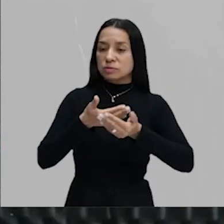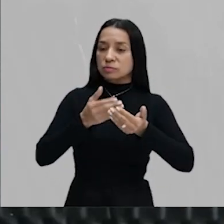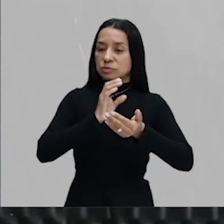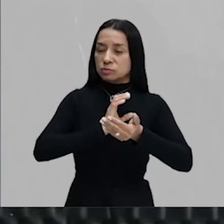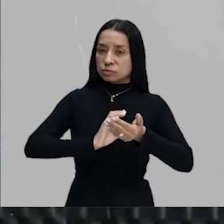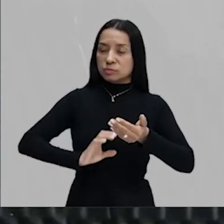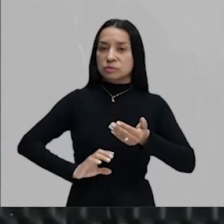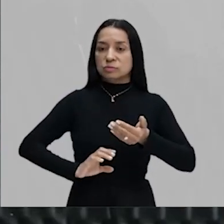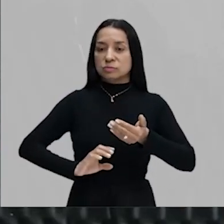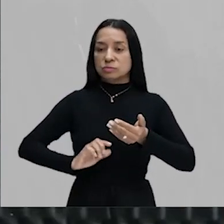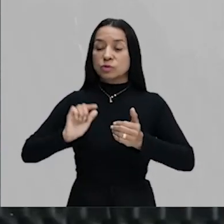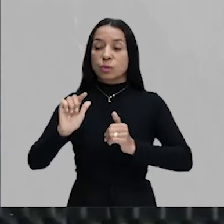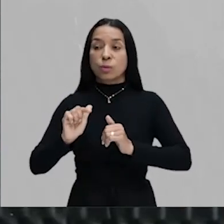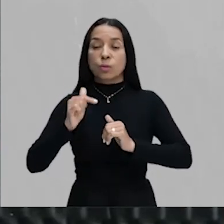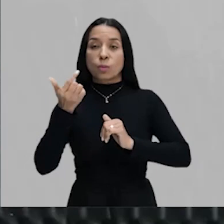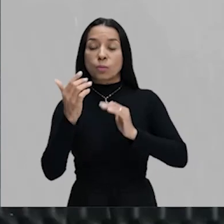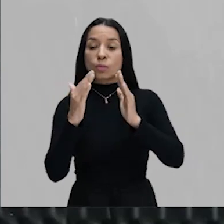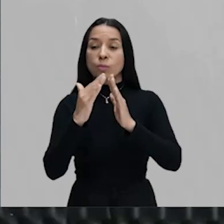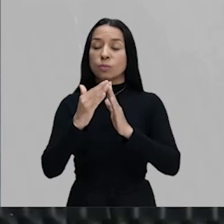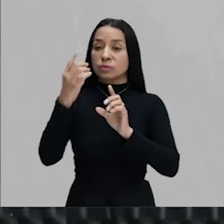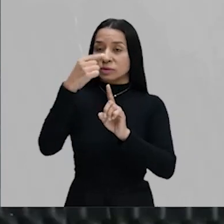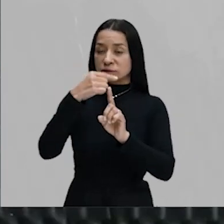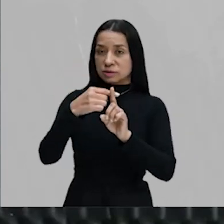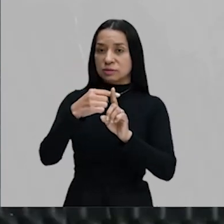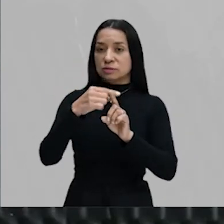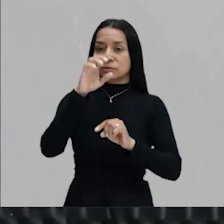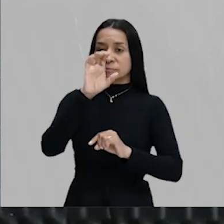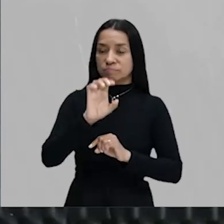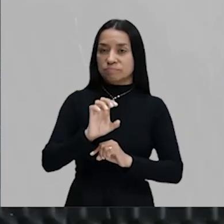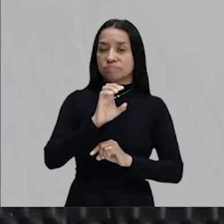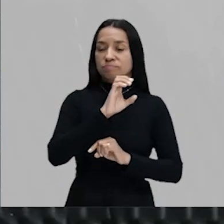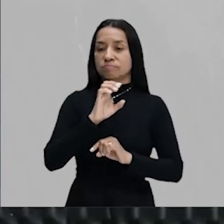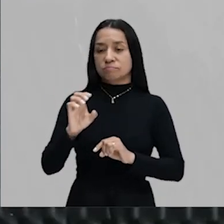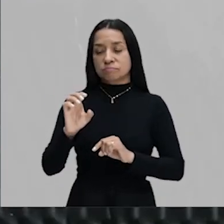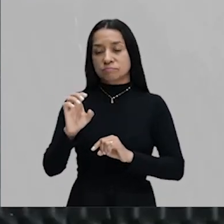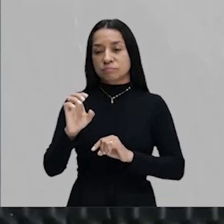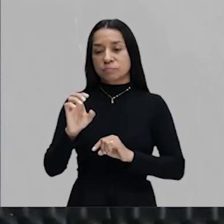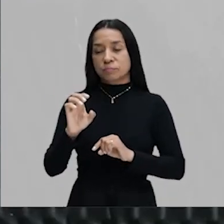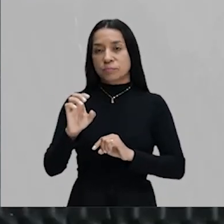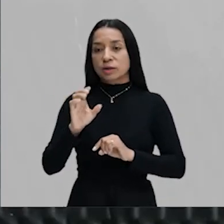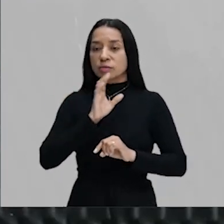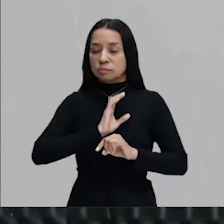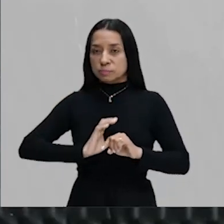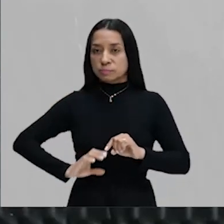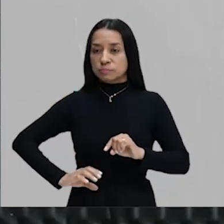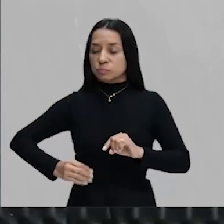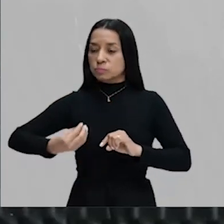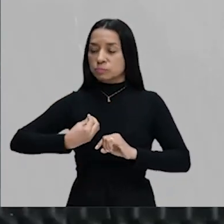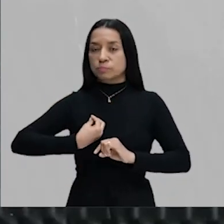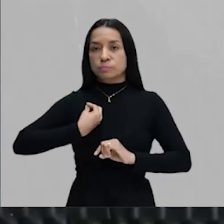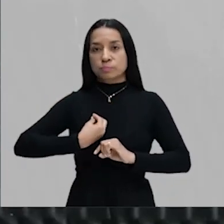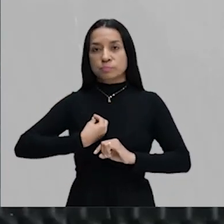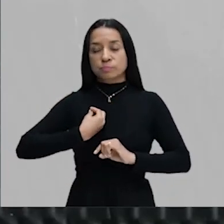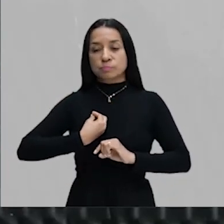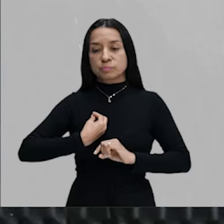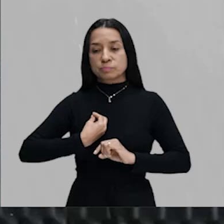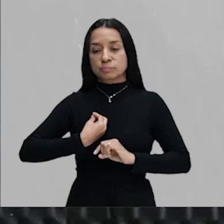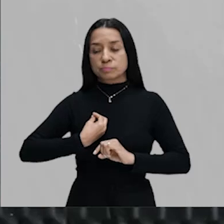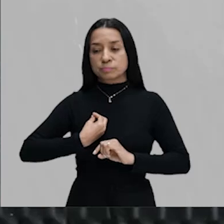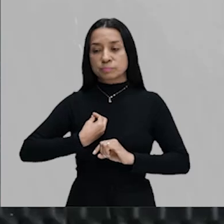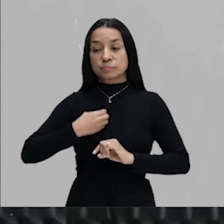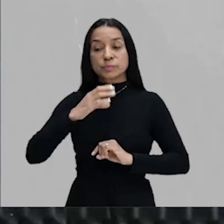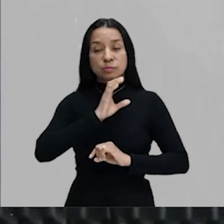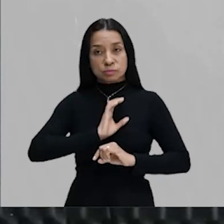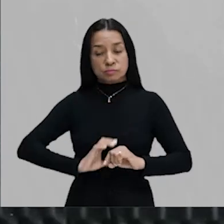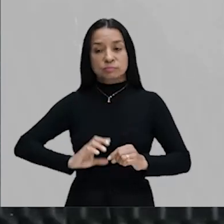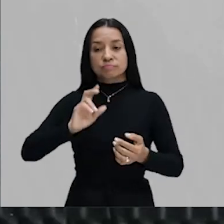outras igrejas evangélicas. Então, o cristianismo ele está presente e o cristianismo, na